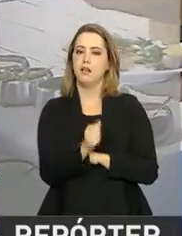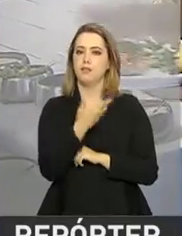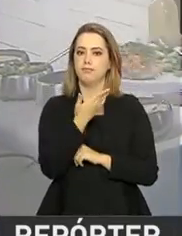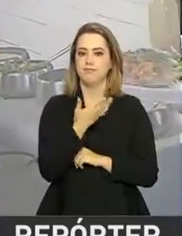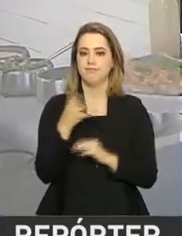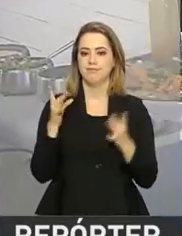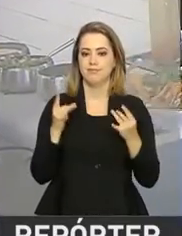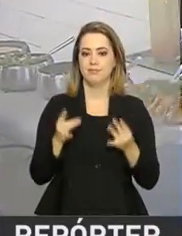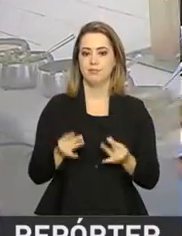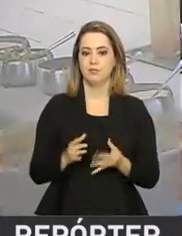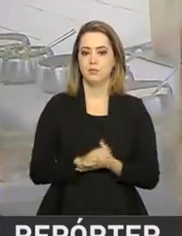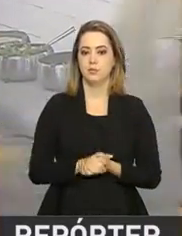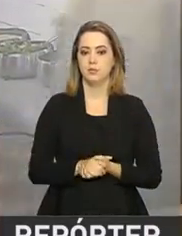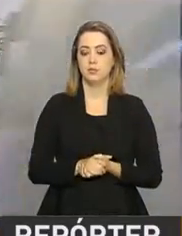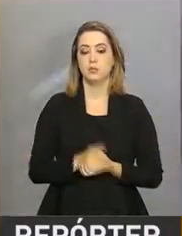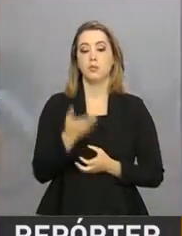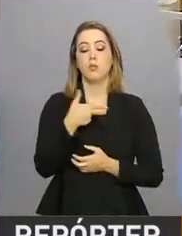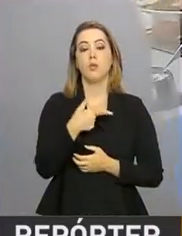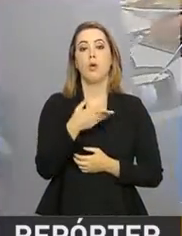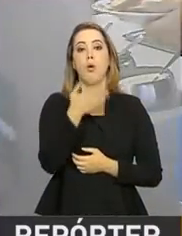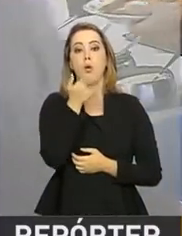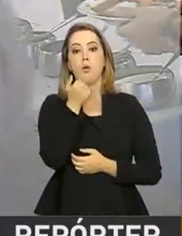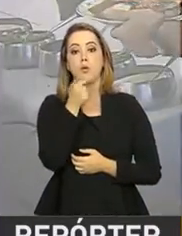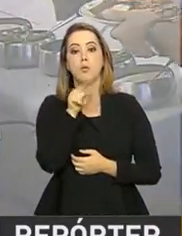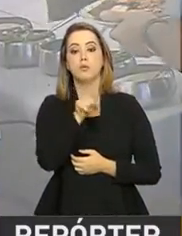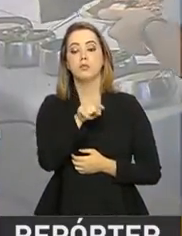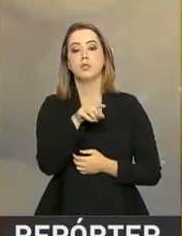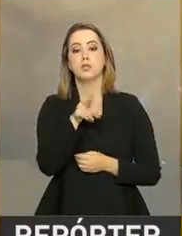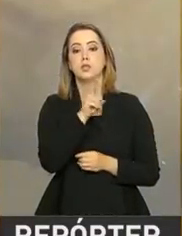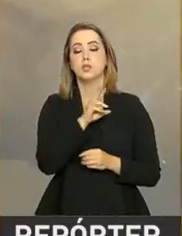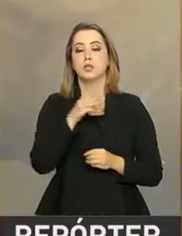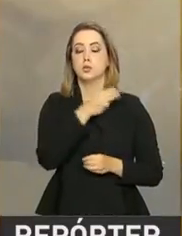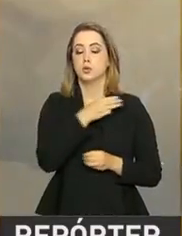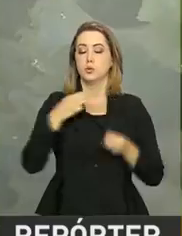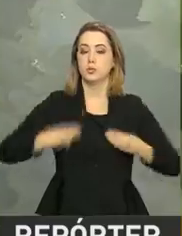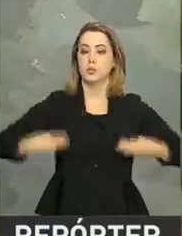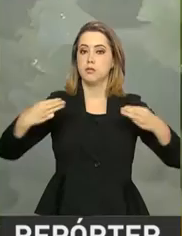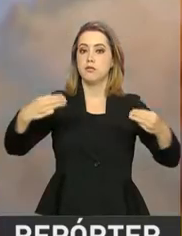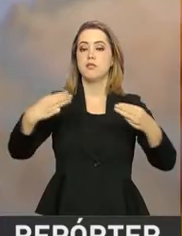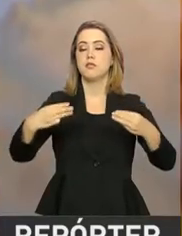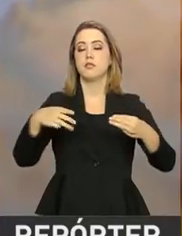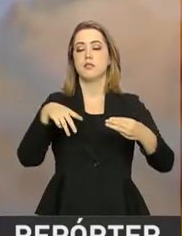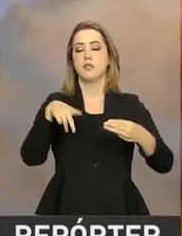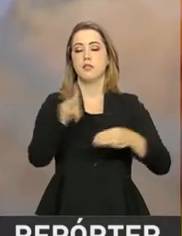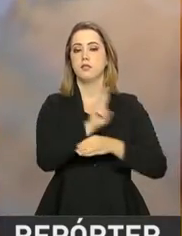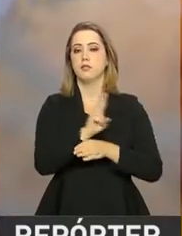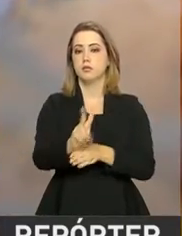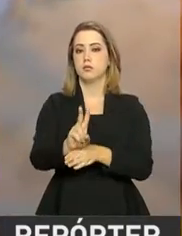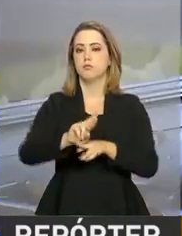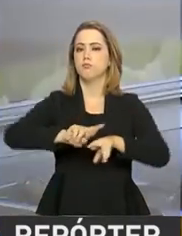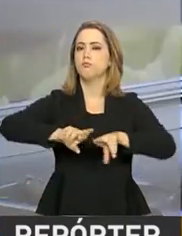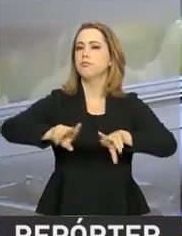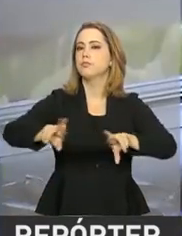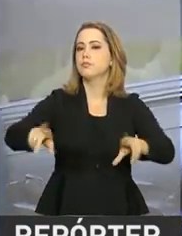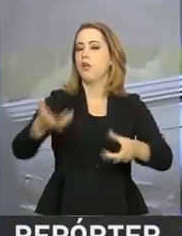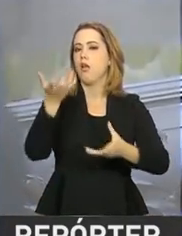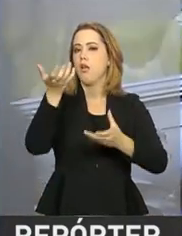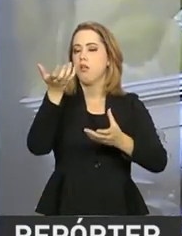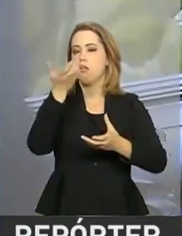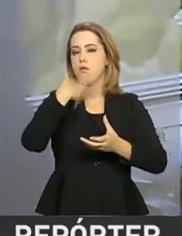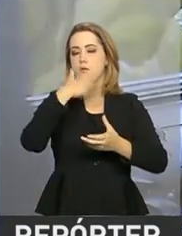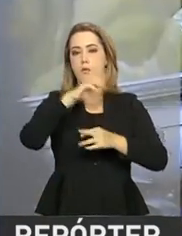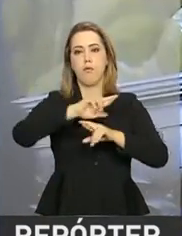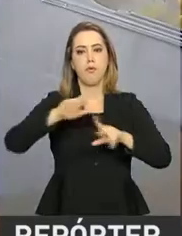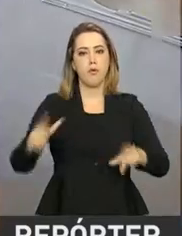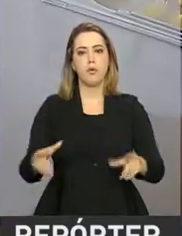no cardápio do restaurante do ministério da defesa frutas verduras e legumes fresquinhos que vem direto